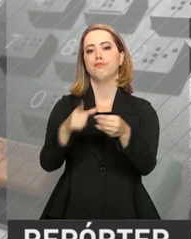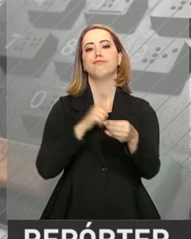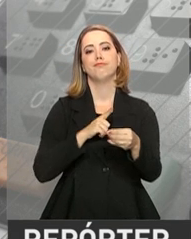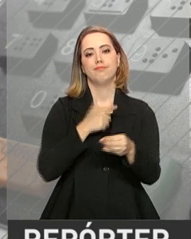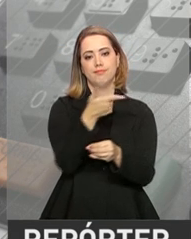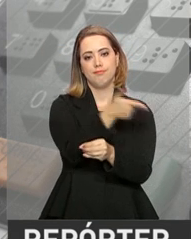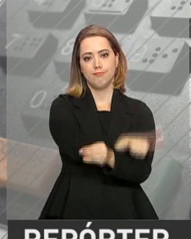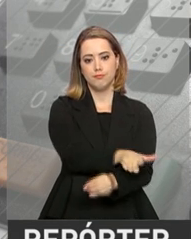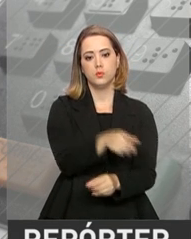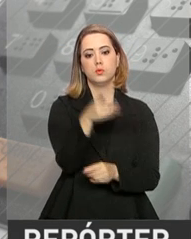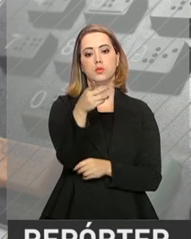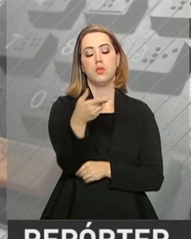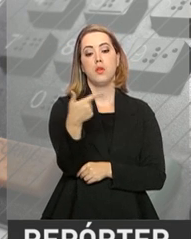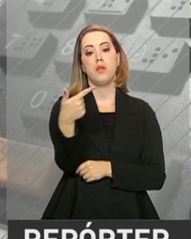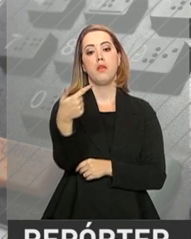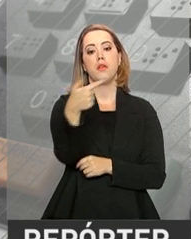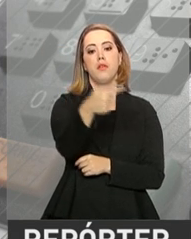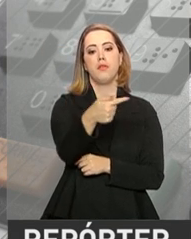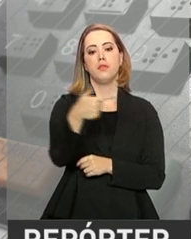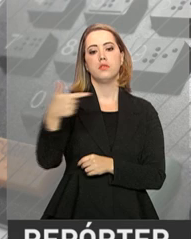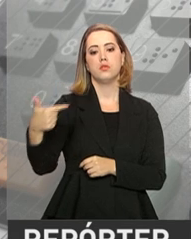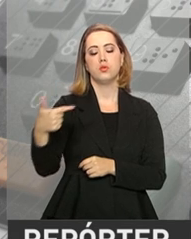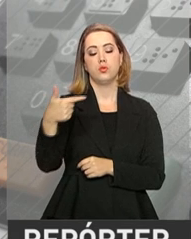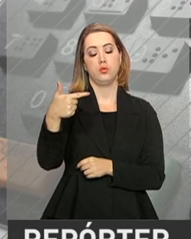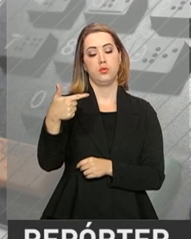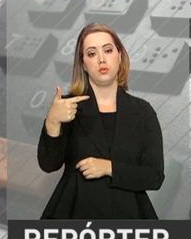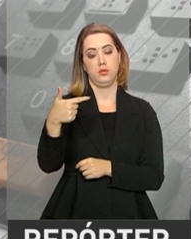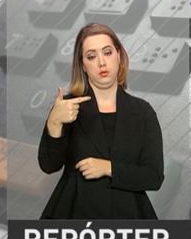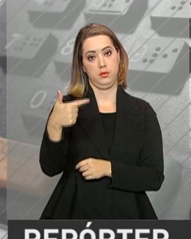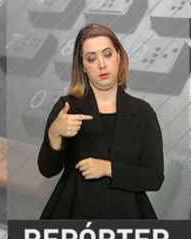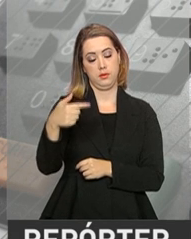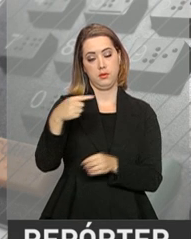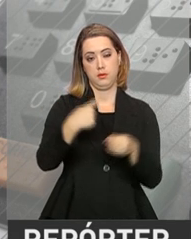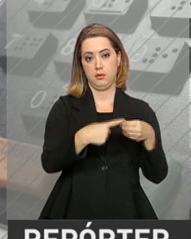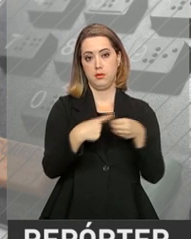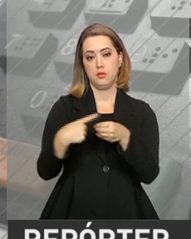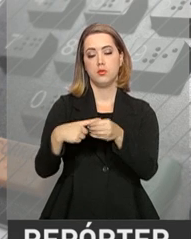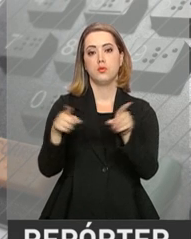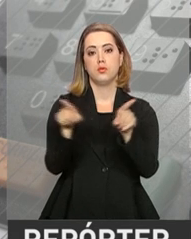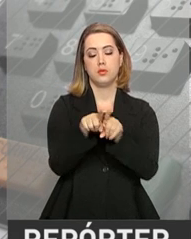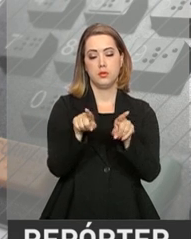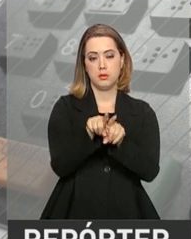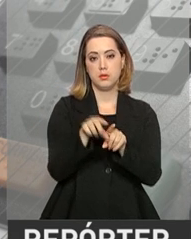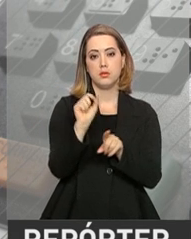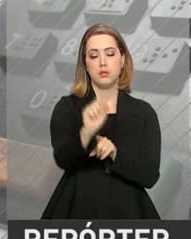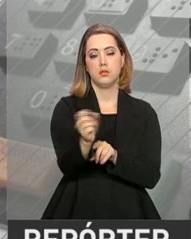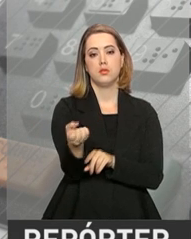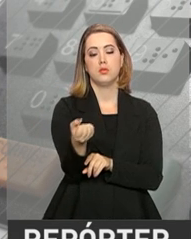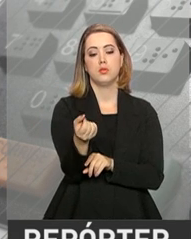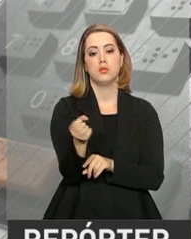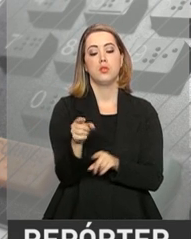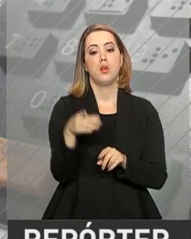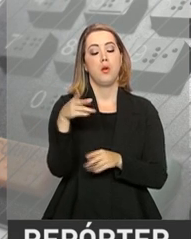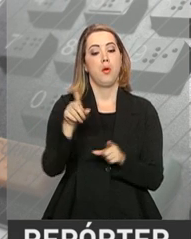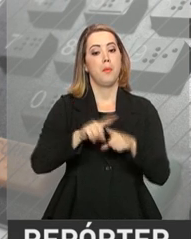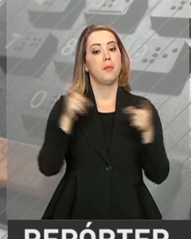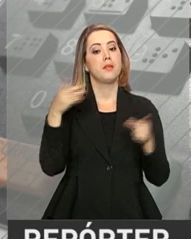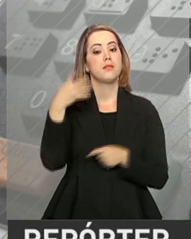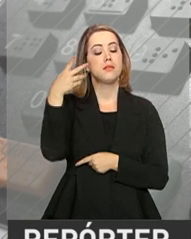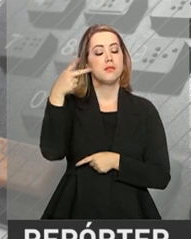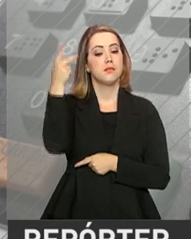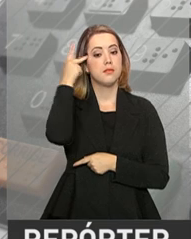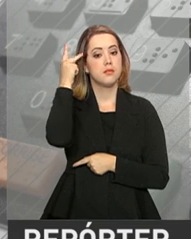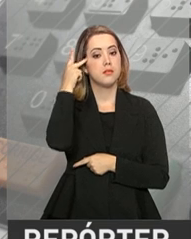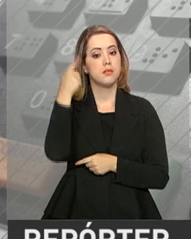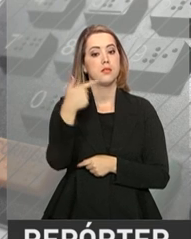do Brasil, 27 cidades vão ter novas eleições. Destaque para o estado de São Paulo, com o maior número de municípios